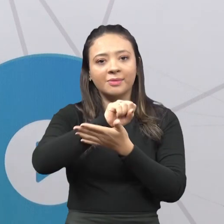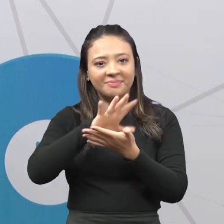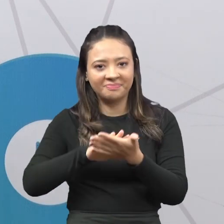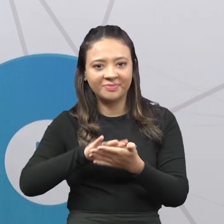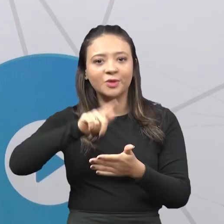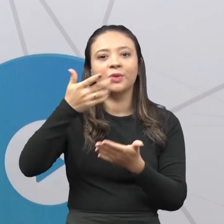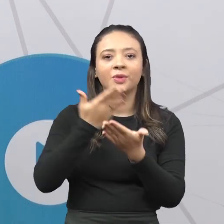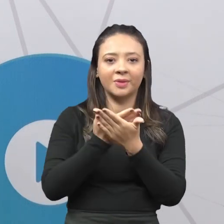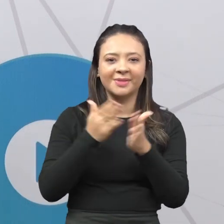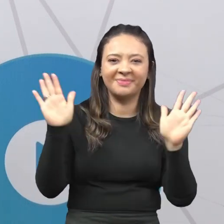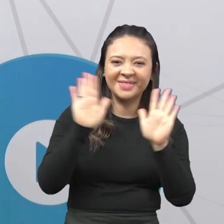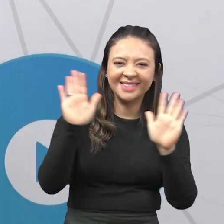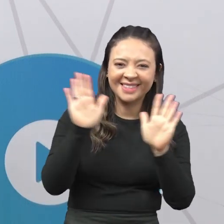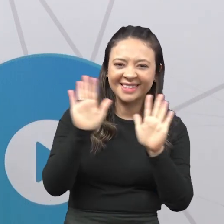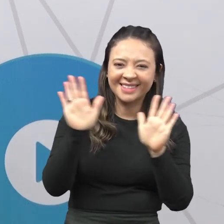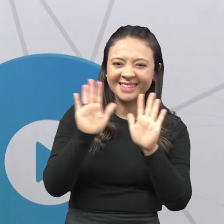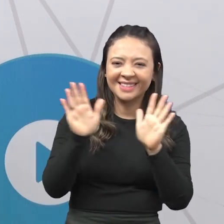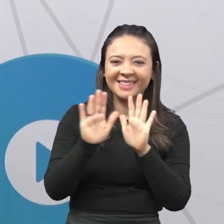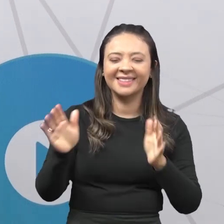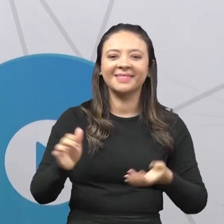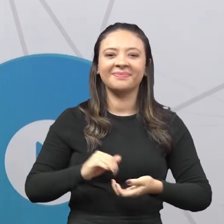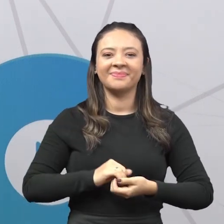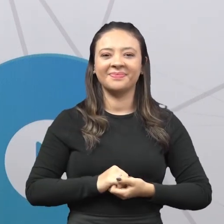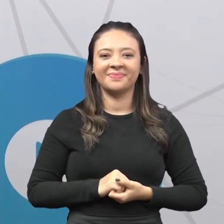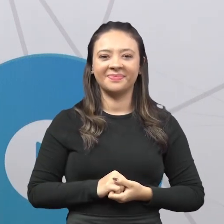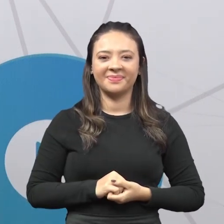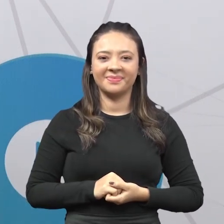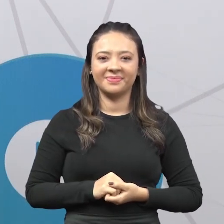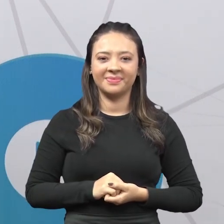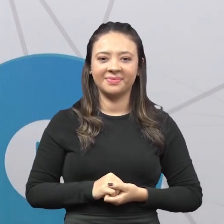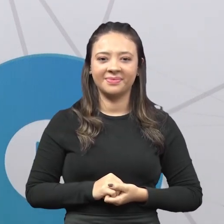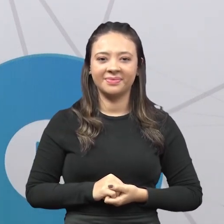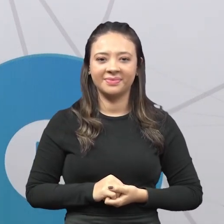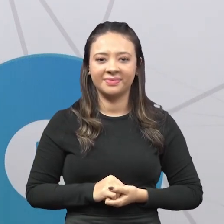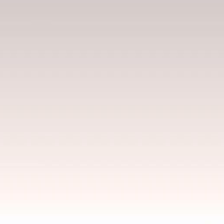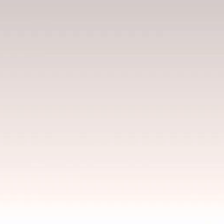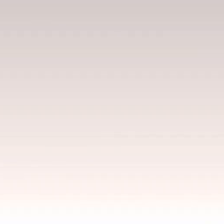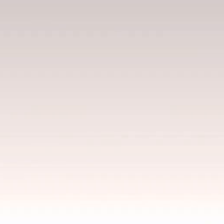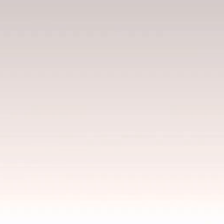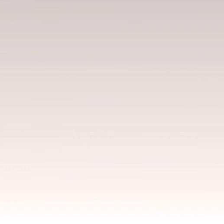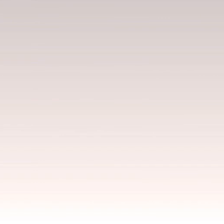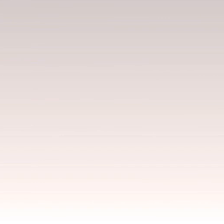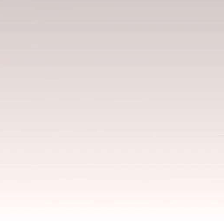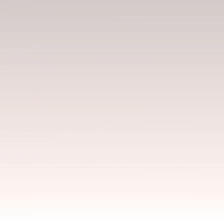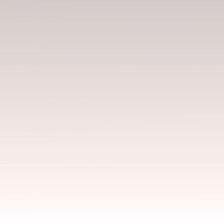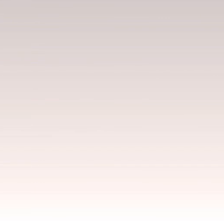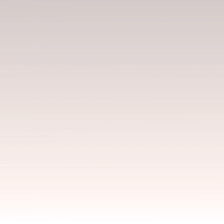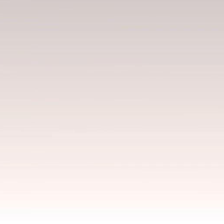informações, outras atividades e outra aula, ok? Bye bye, see you next class!